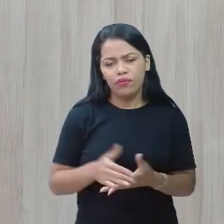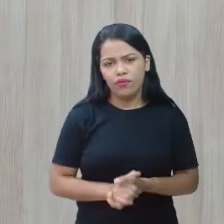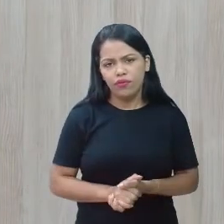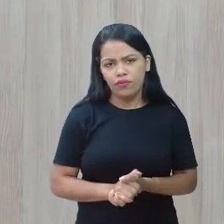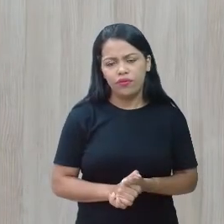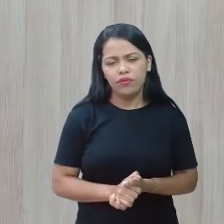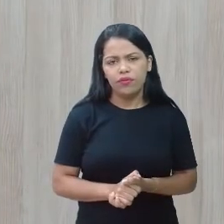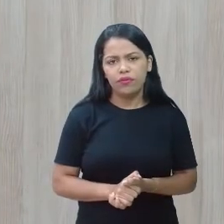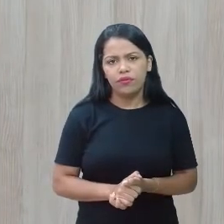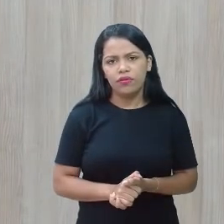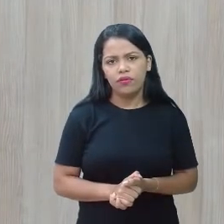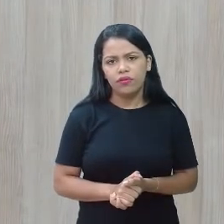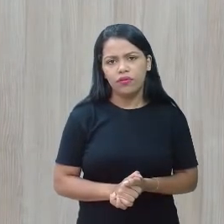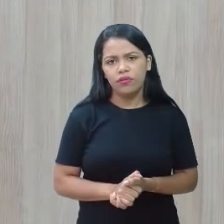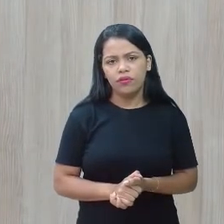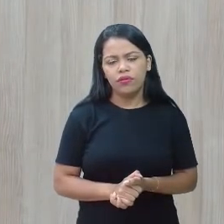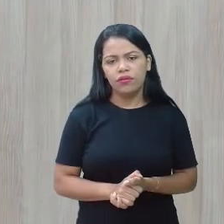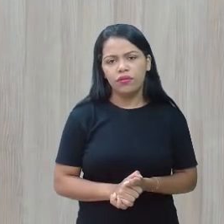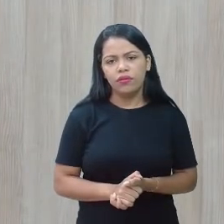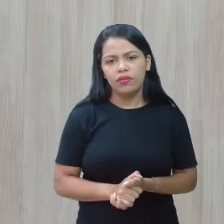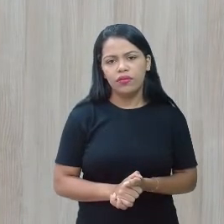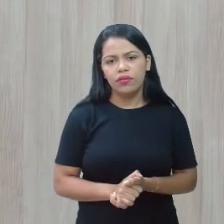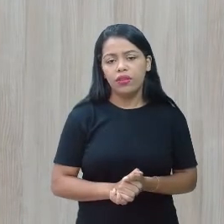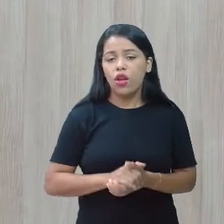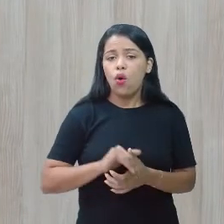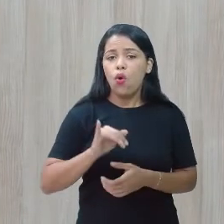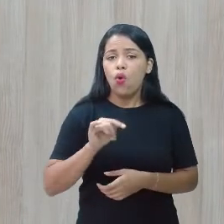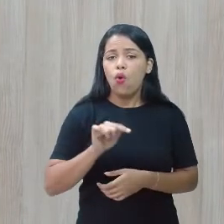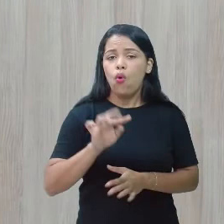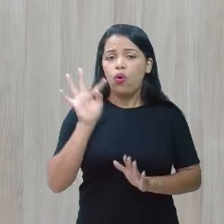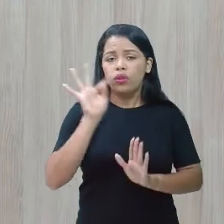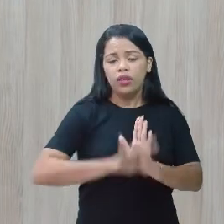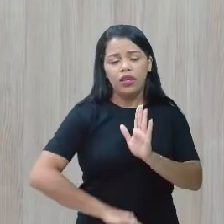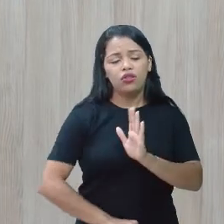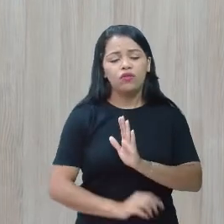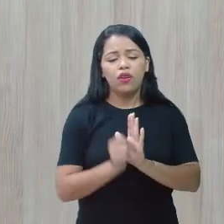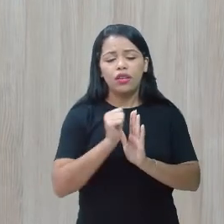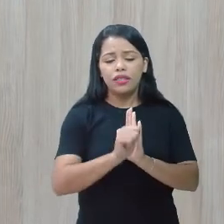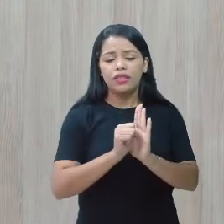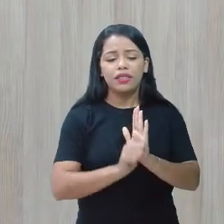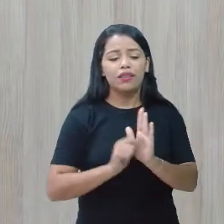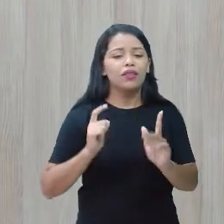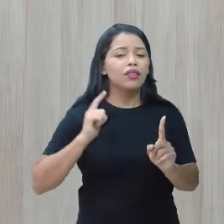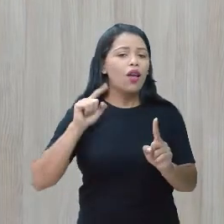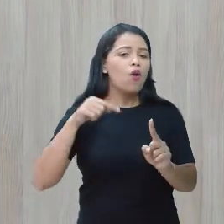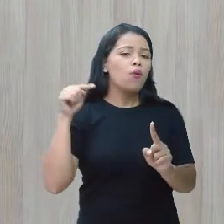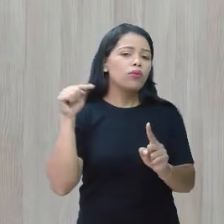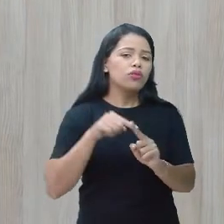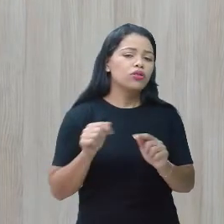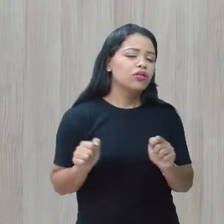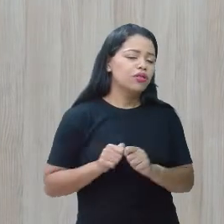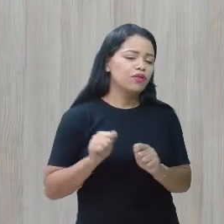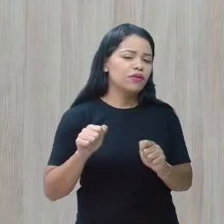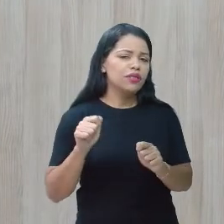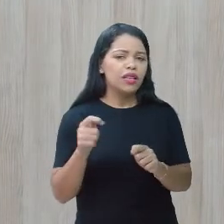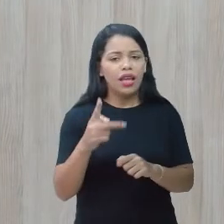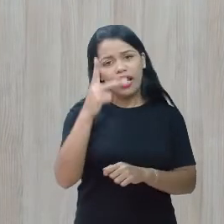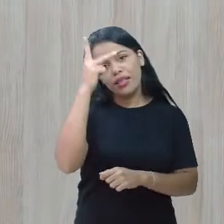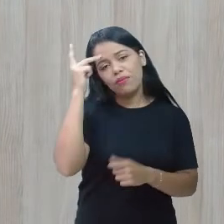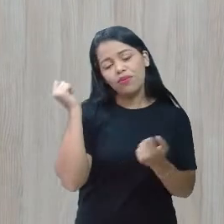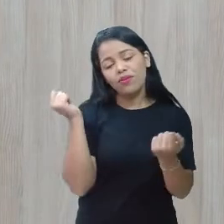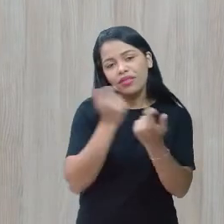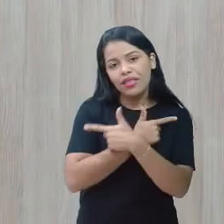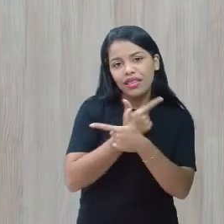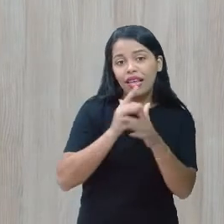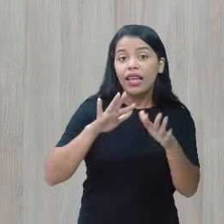foi escrevido, não é? O texto foi escrevido com o objetivo de fazer as pessoas rirem. Então, ele